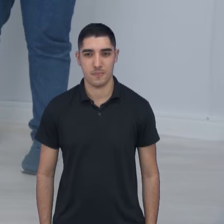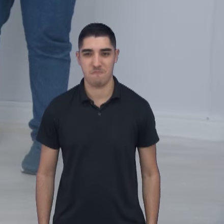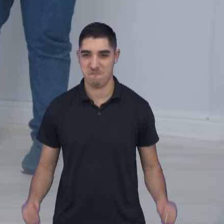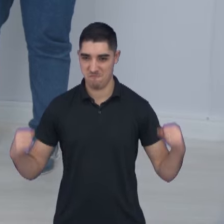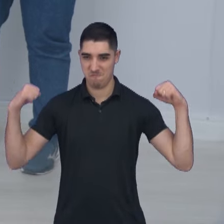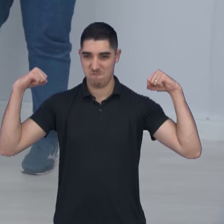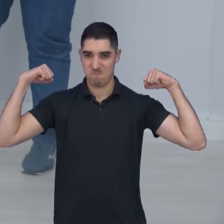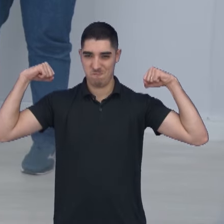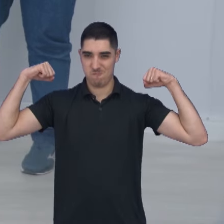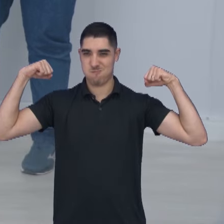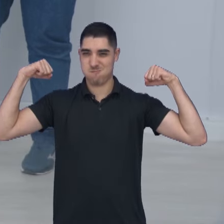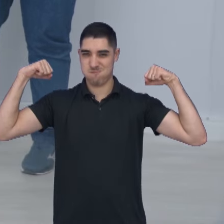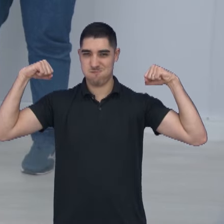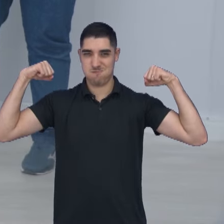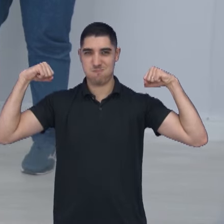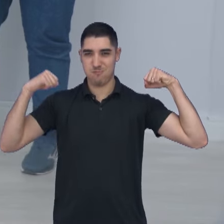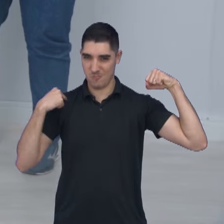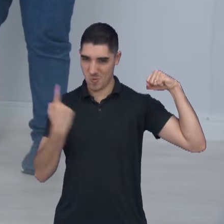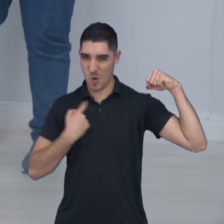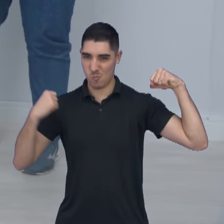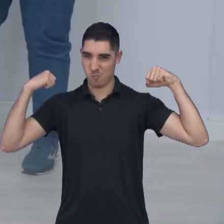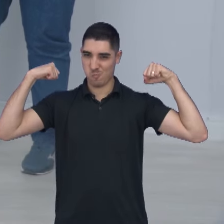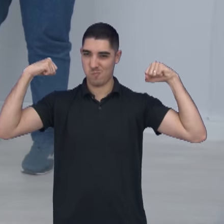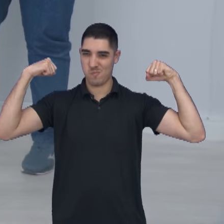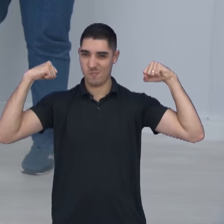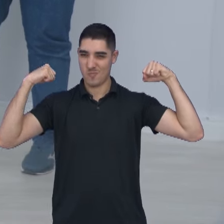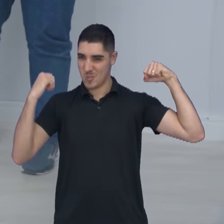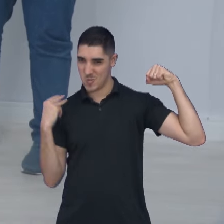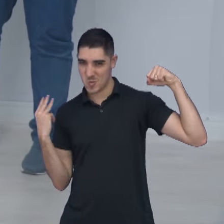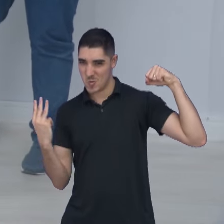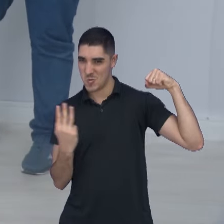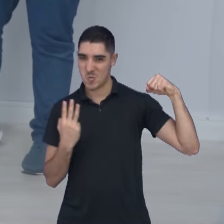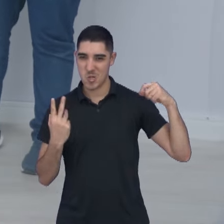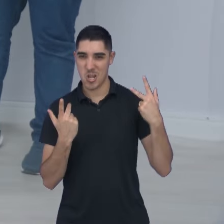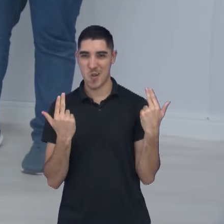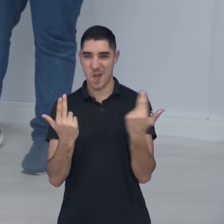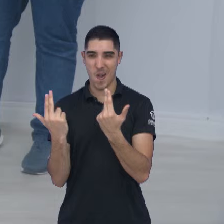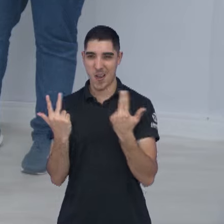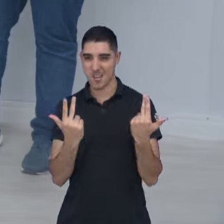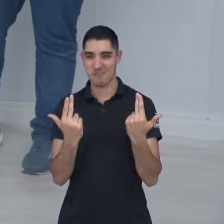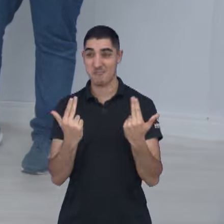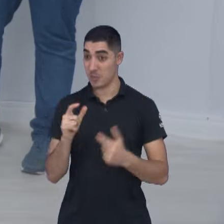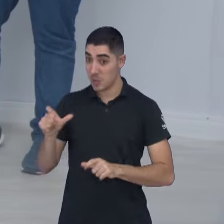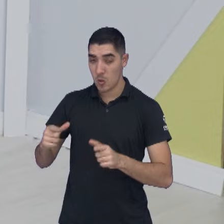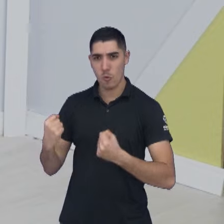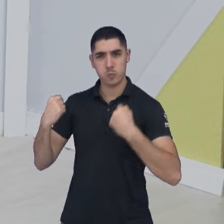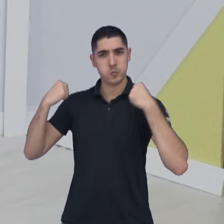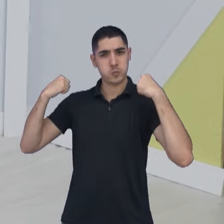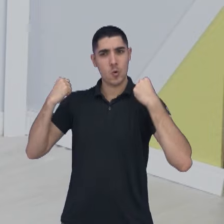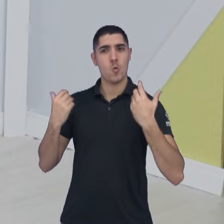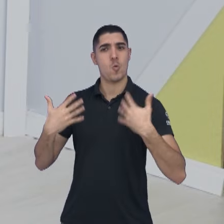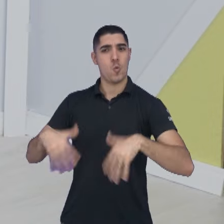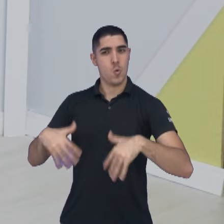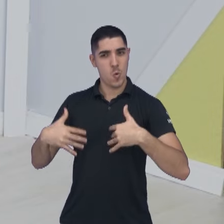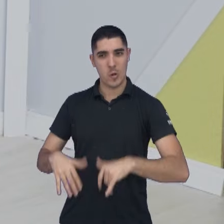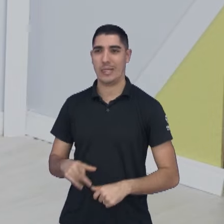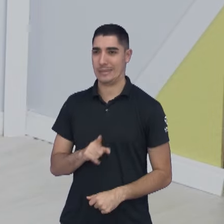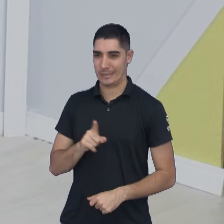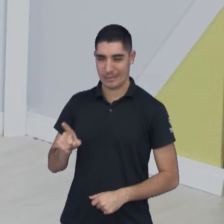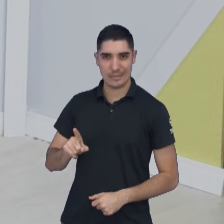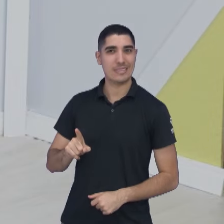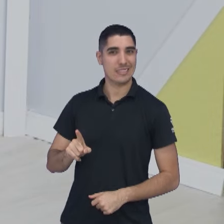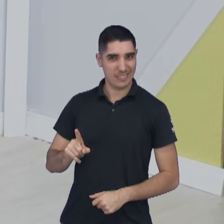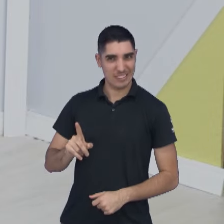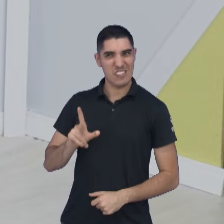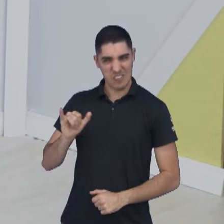Brunão, nós estamos aqui no pique, ó, igual os caras, igual o Horse, igual o Caveirão, Brunão. Os caras são fortes, Brunão. Vai dar problema esses caras aí. Esses caras